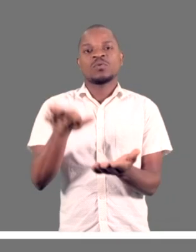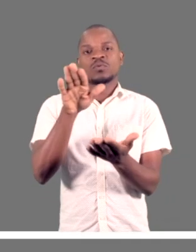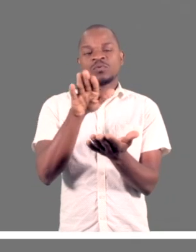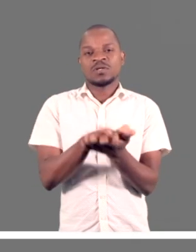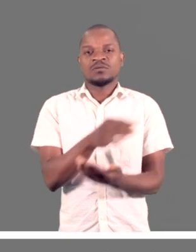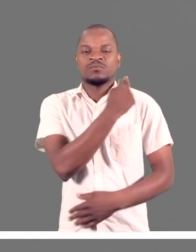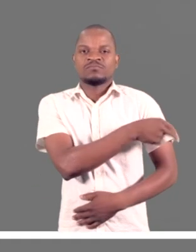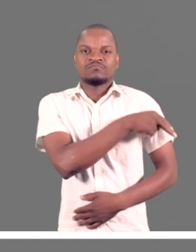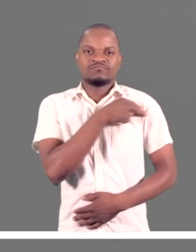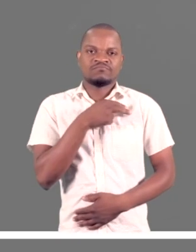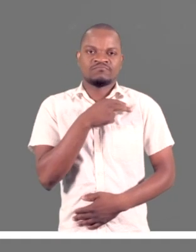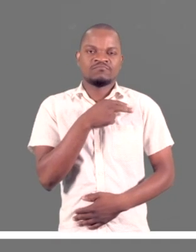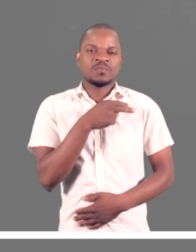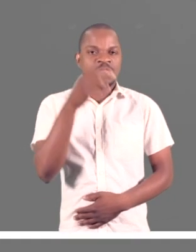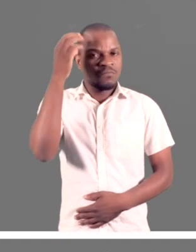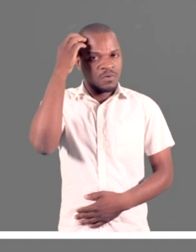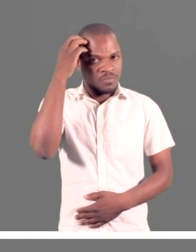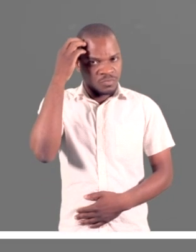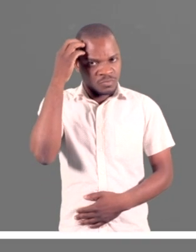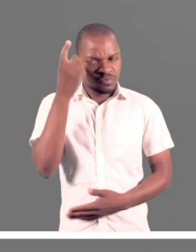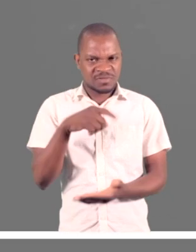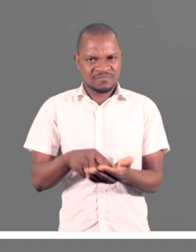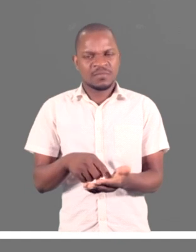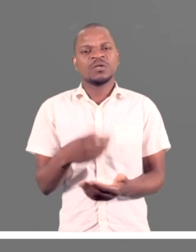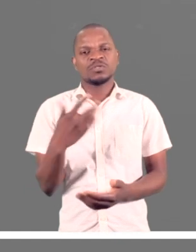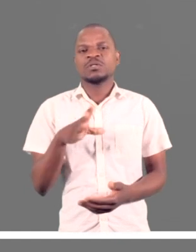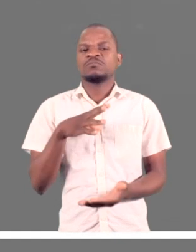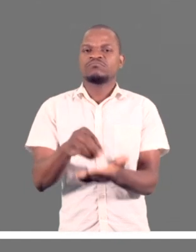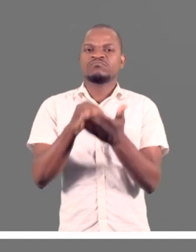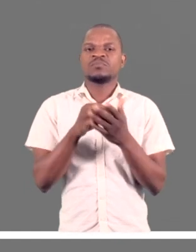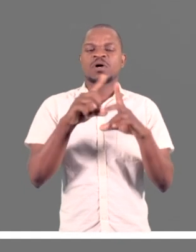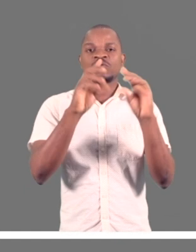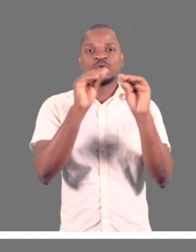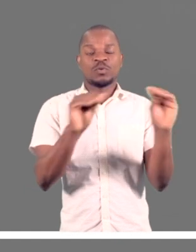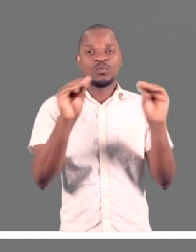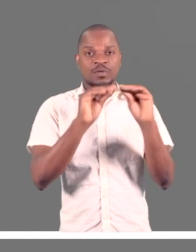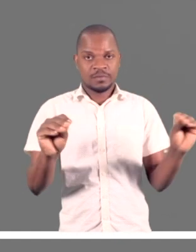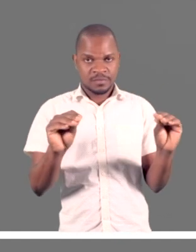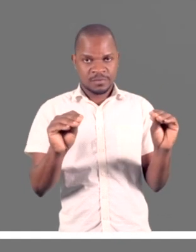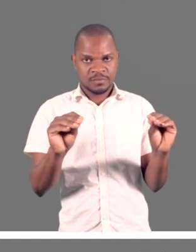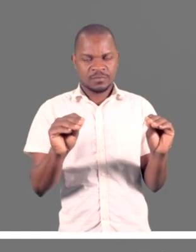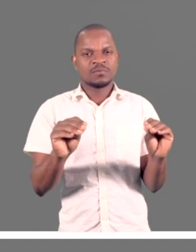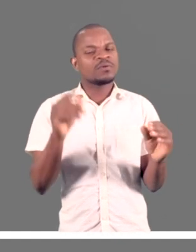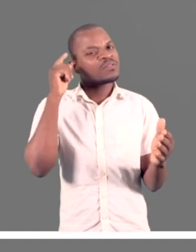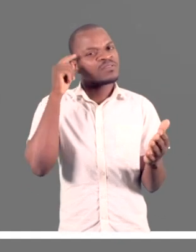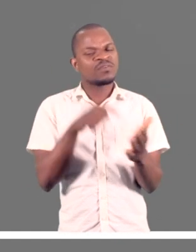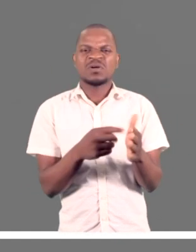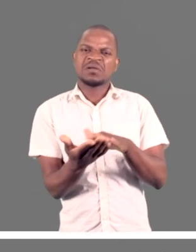crianças internadas no hospital central de Maputo já tem acesso à educação doente educação